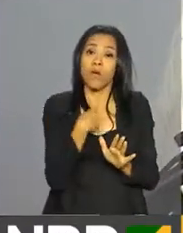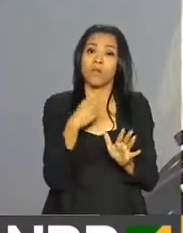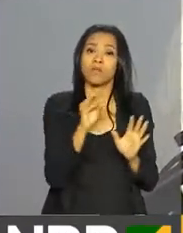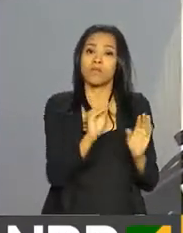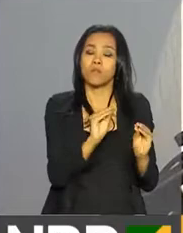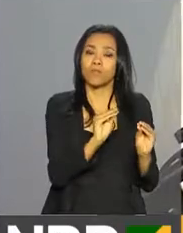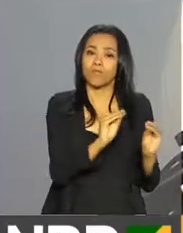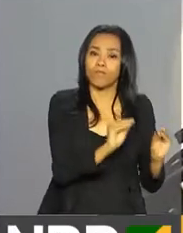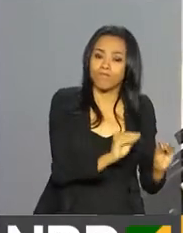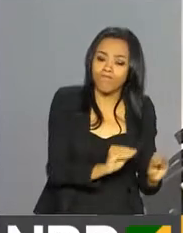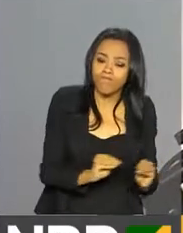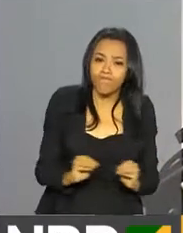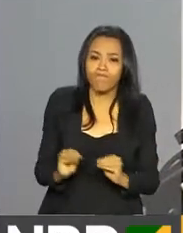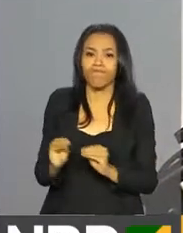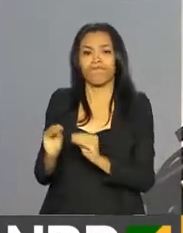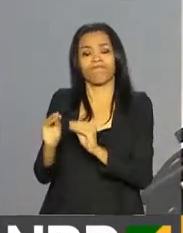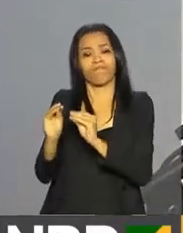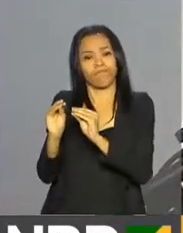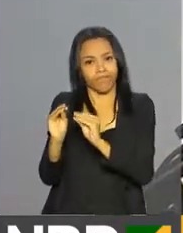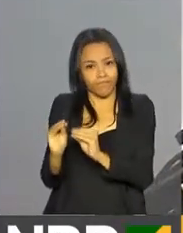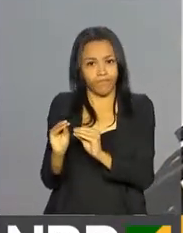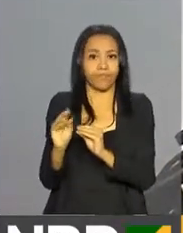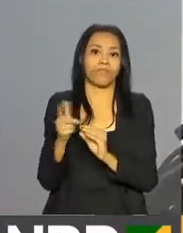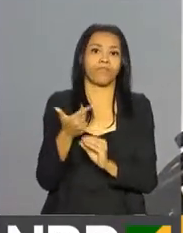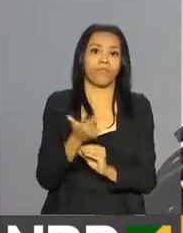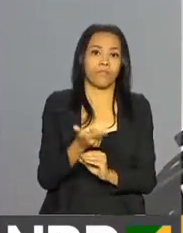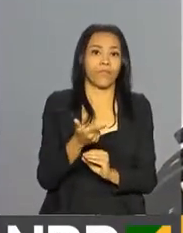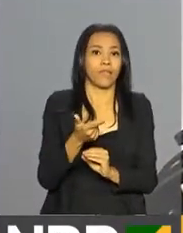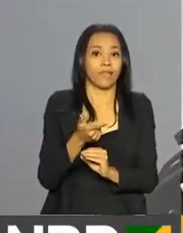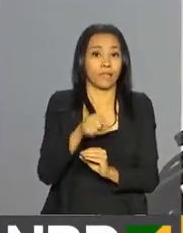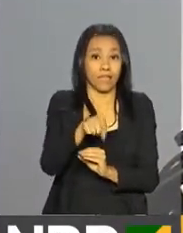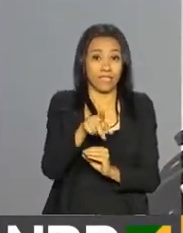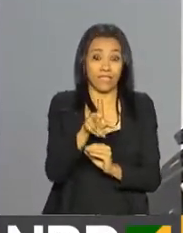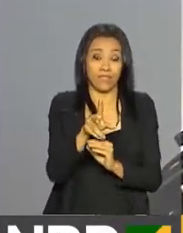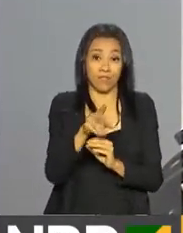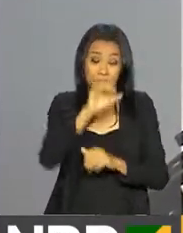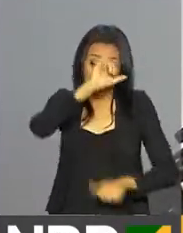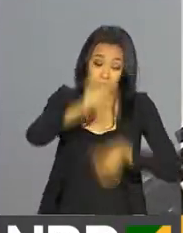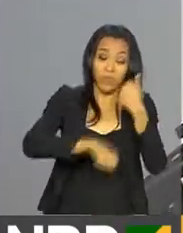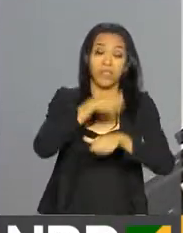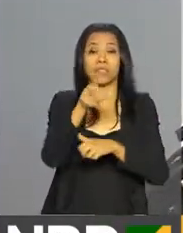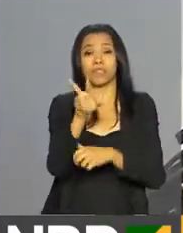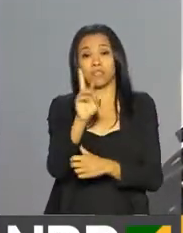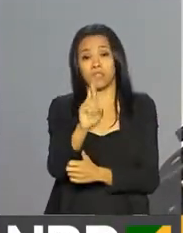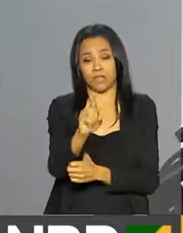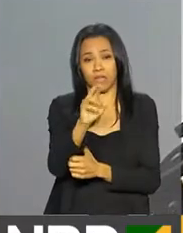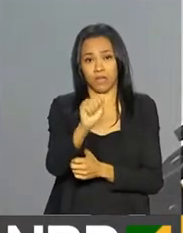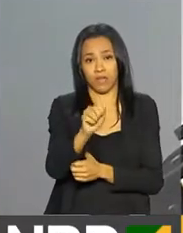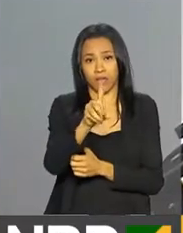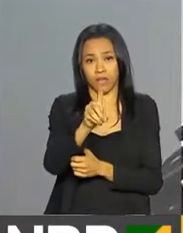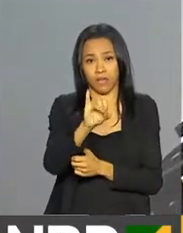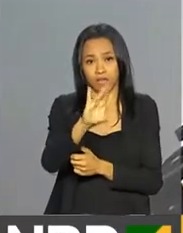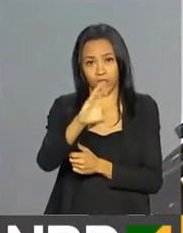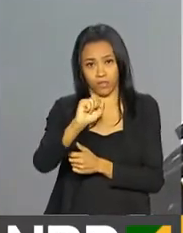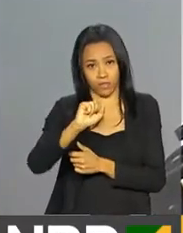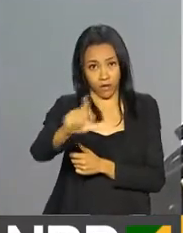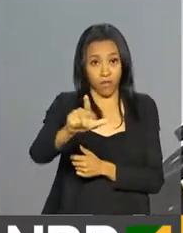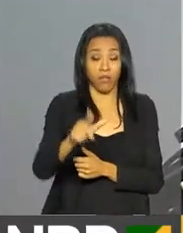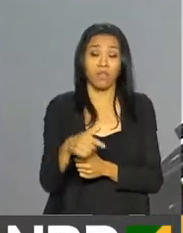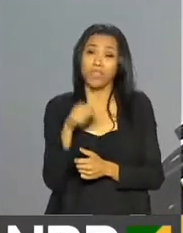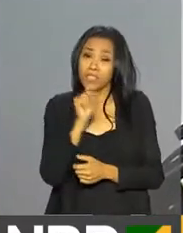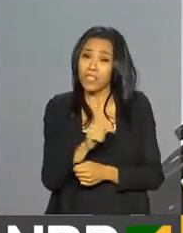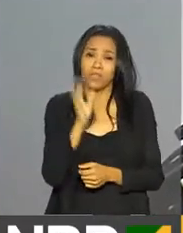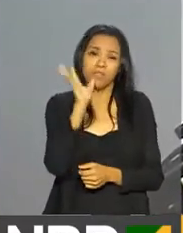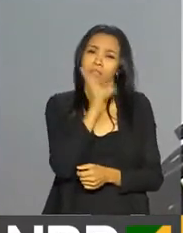digamos assim e radicalidade com que se há de fazer a reforma da previdência mas a gente não levará mais tempo porque evidentemente